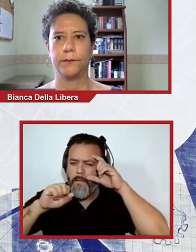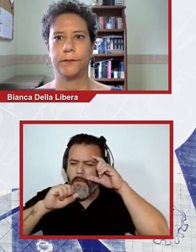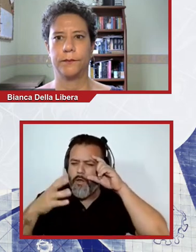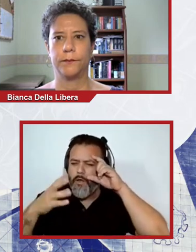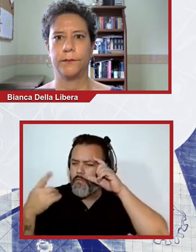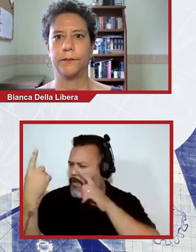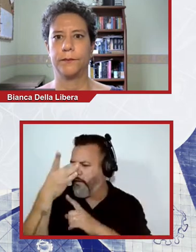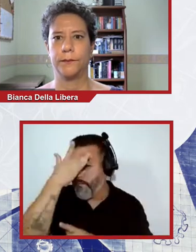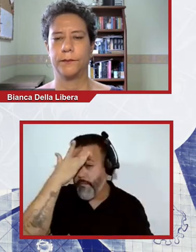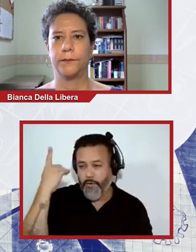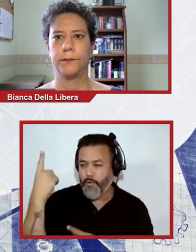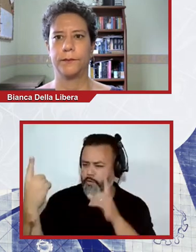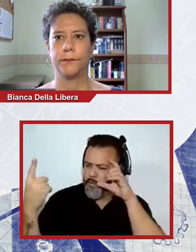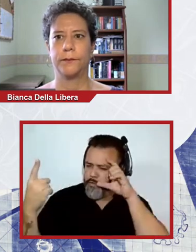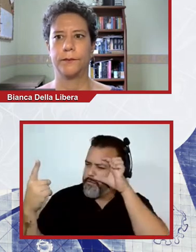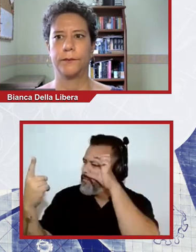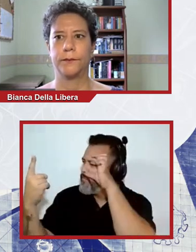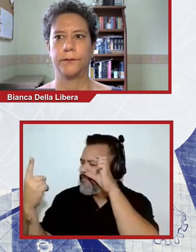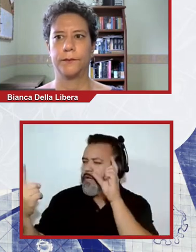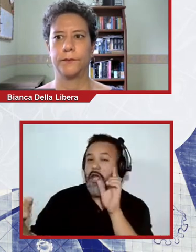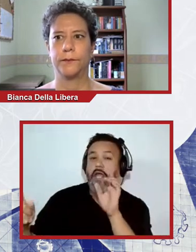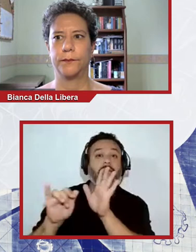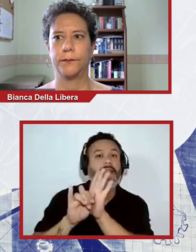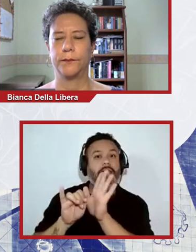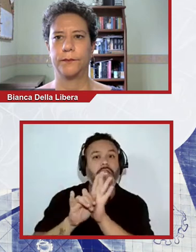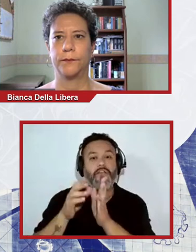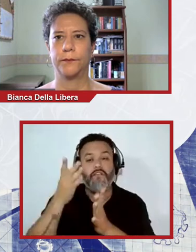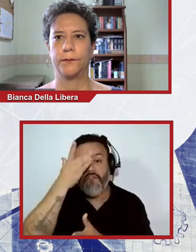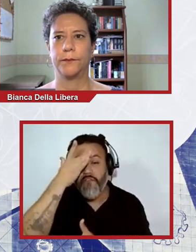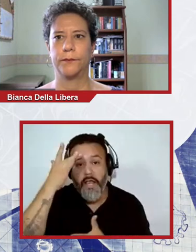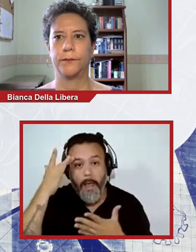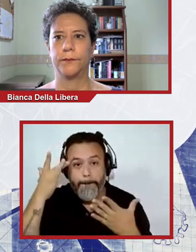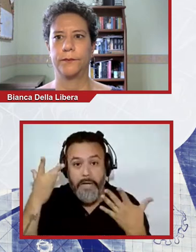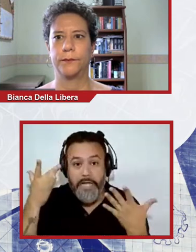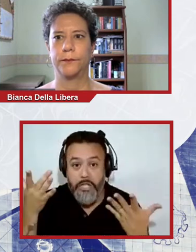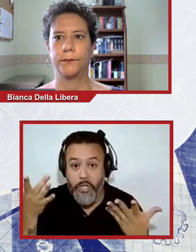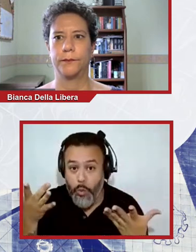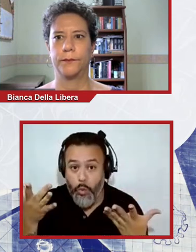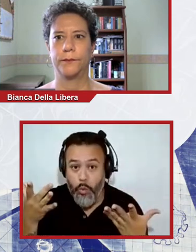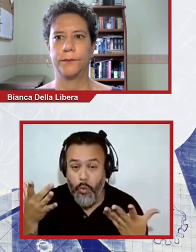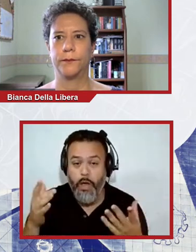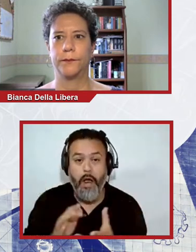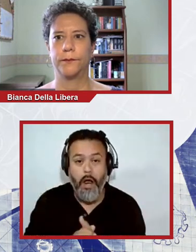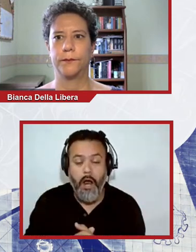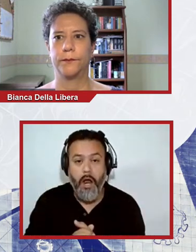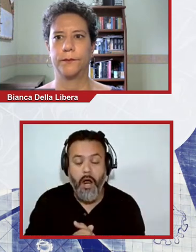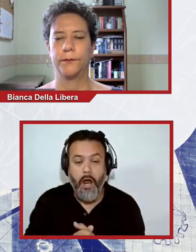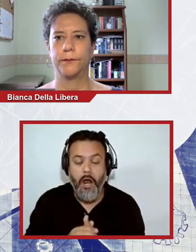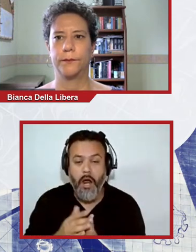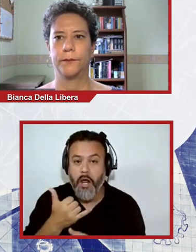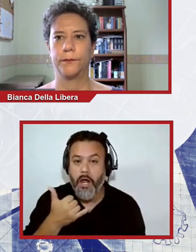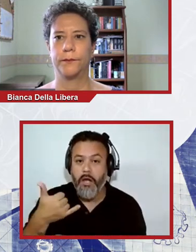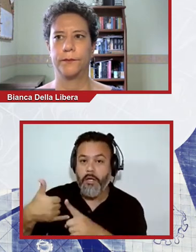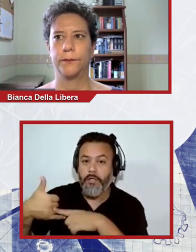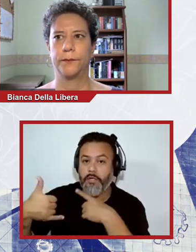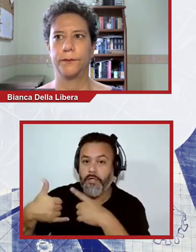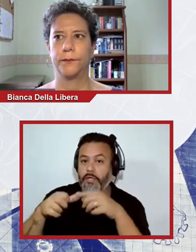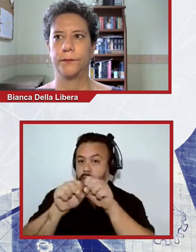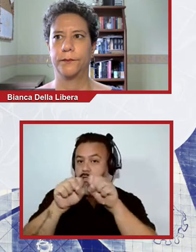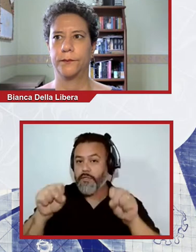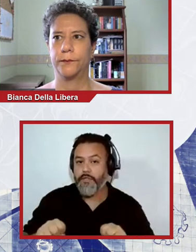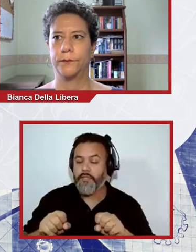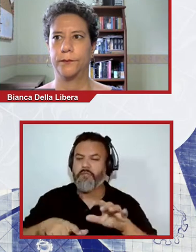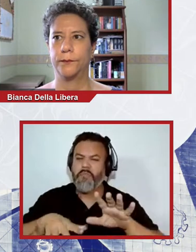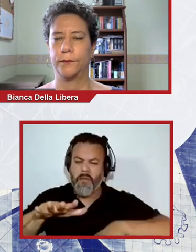ele consegue identificar a pessoa, né? E tem sistemas para telefone celular que fazem mais ou menos a mesma coisa.